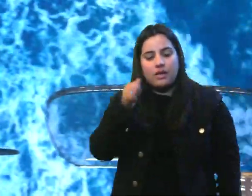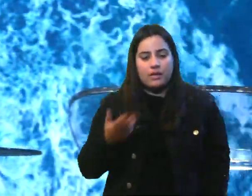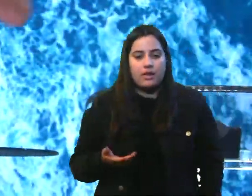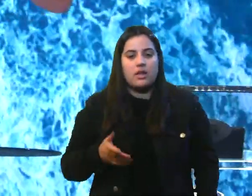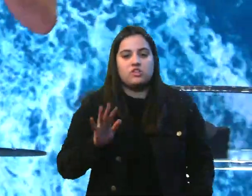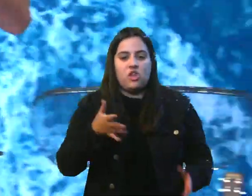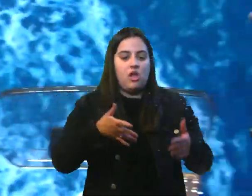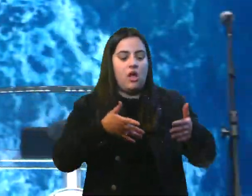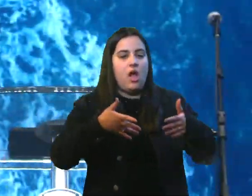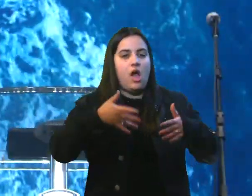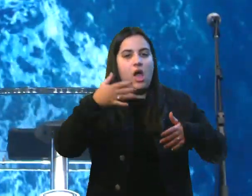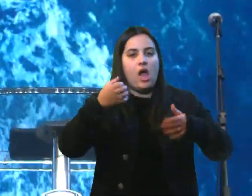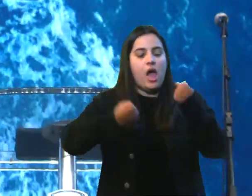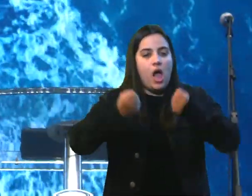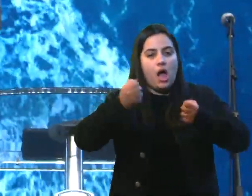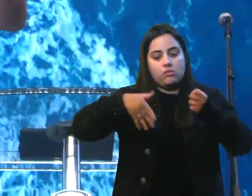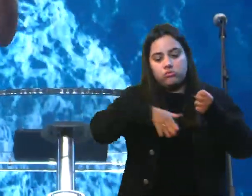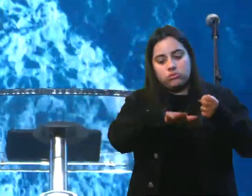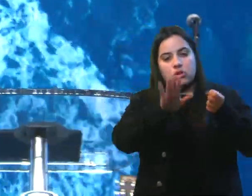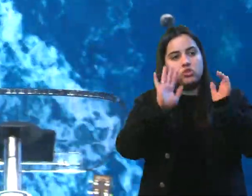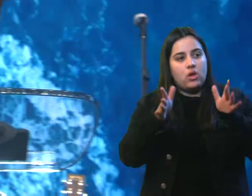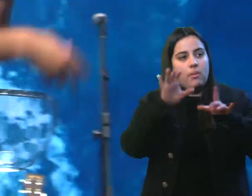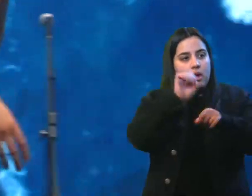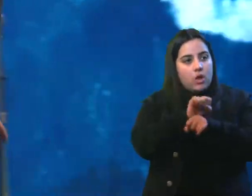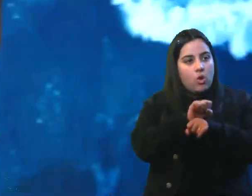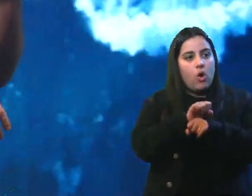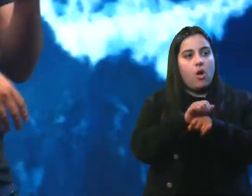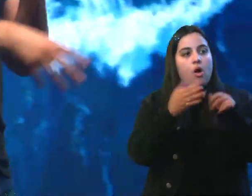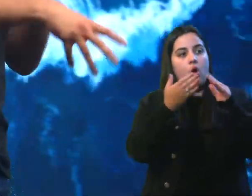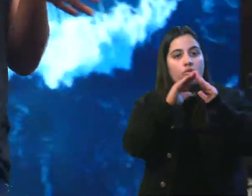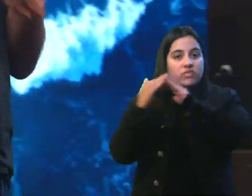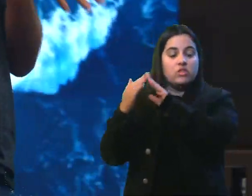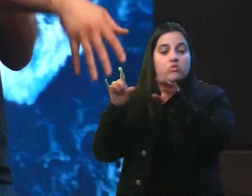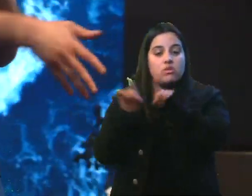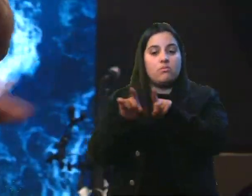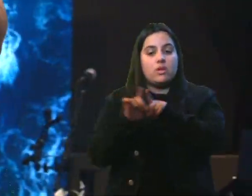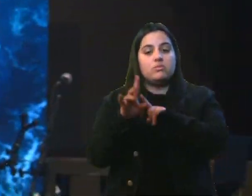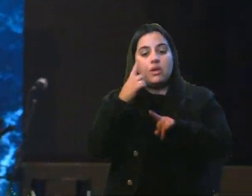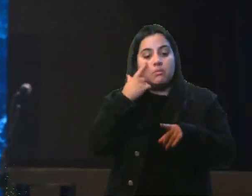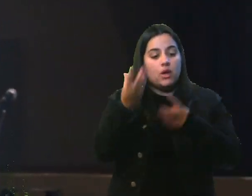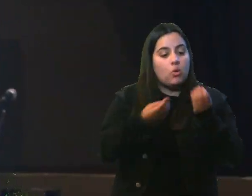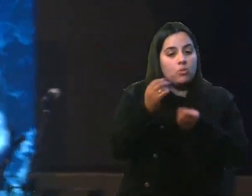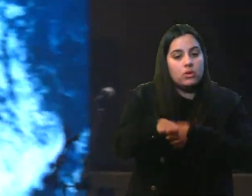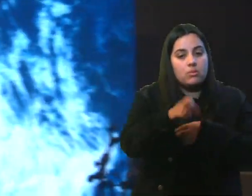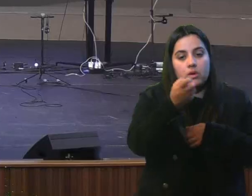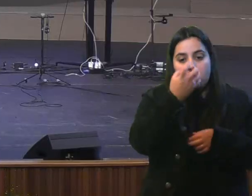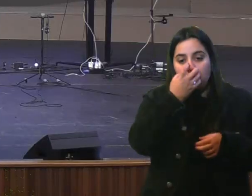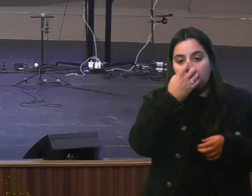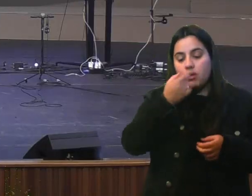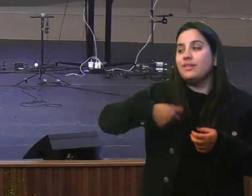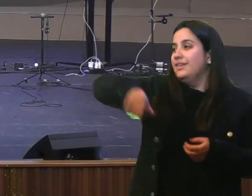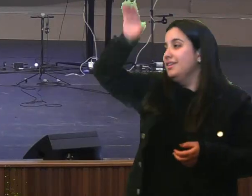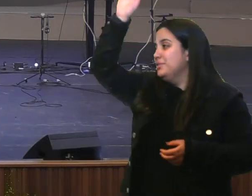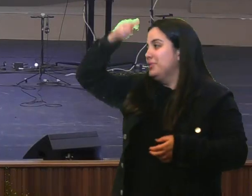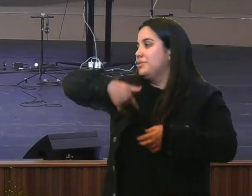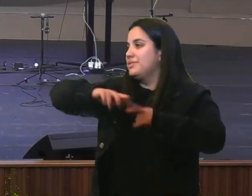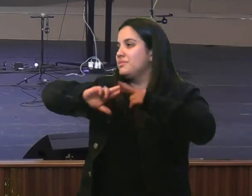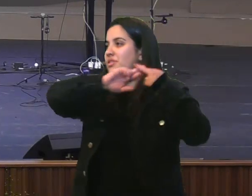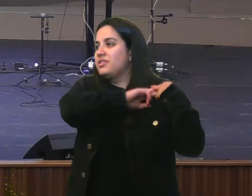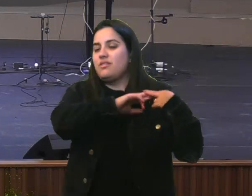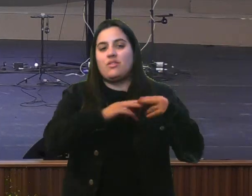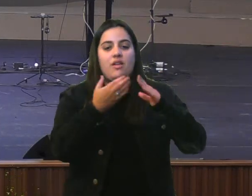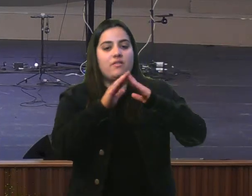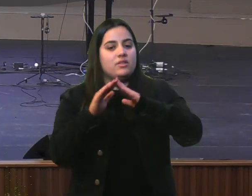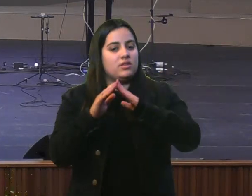já tinha estacionado, o outro, as 2 motos, todo mundo já estava do lado de fora, os vizinhos já estavam para fora, todo mundo vendo como é que ia pegar o cachorro. Quando eu saio, eu falo, eu sou o dono. A vizinha que